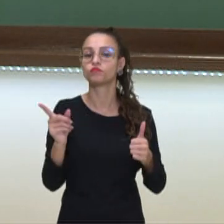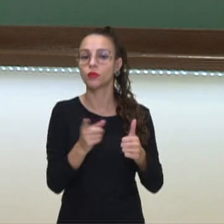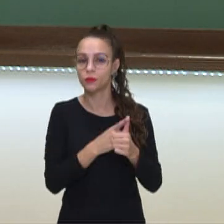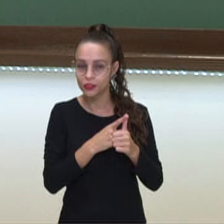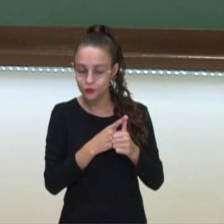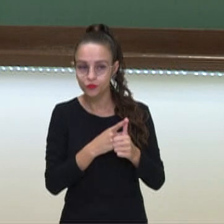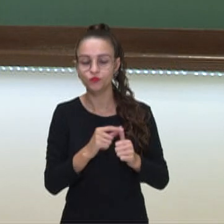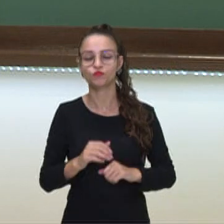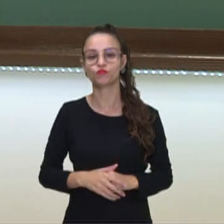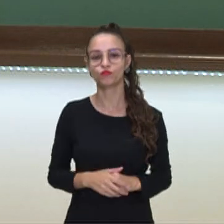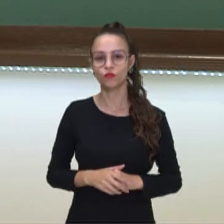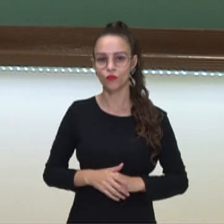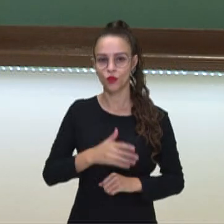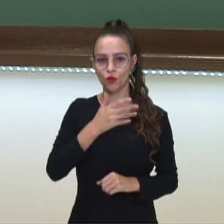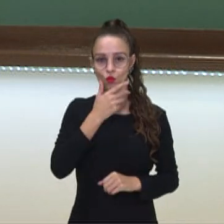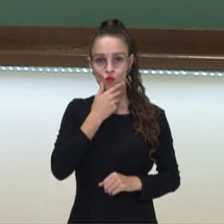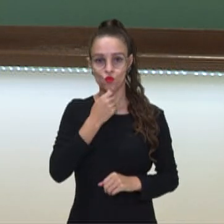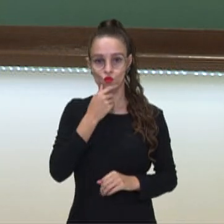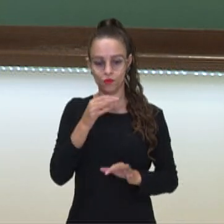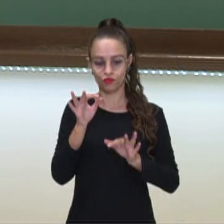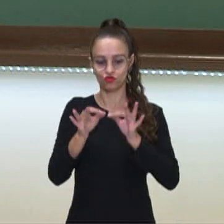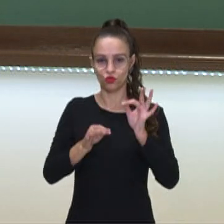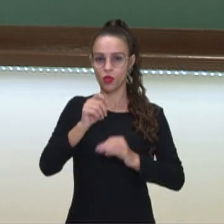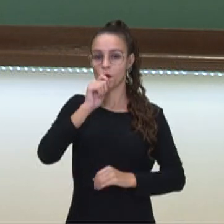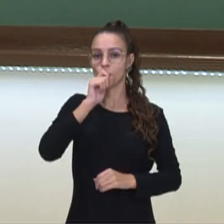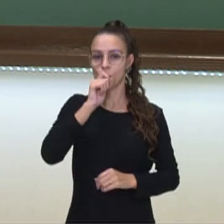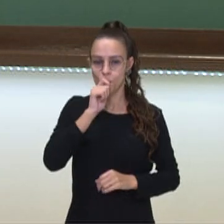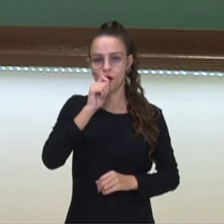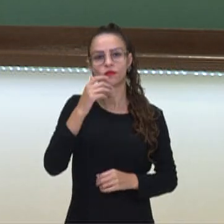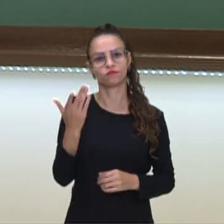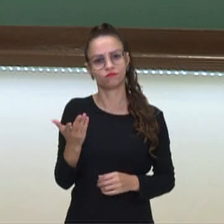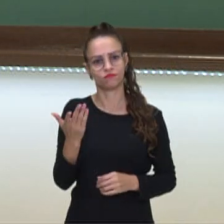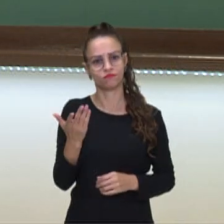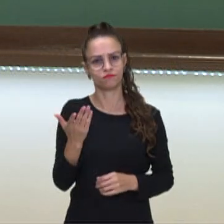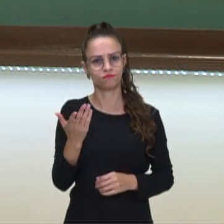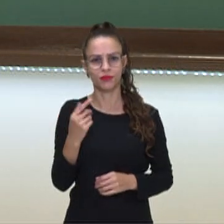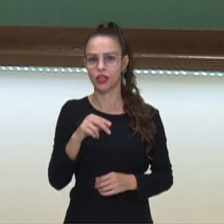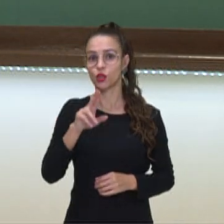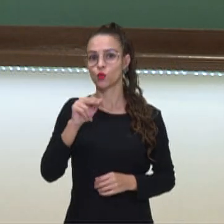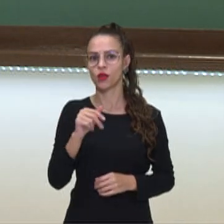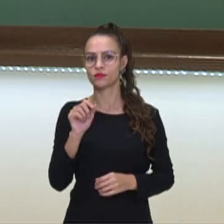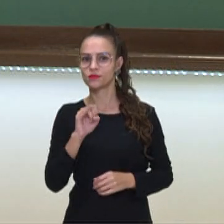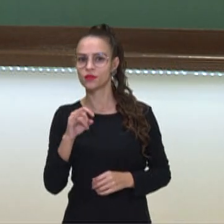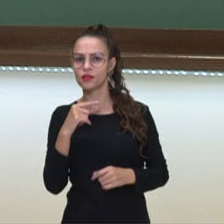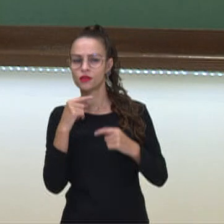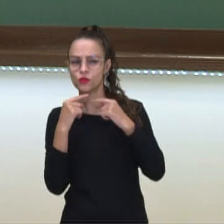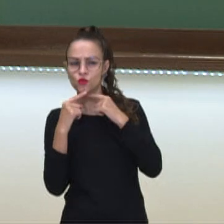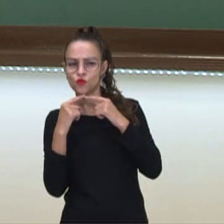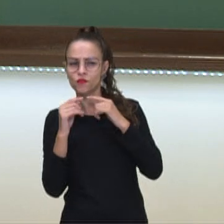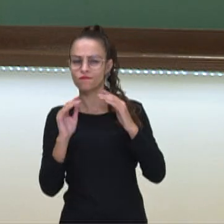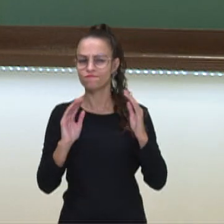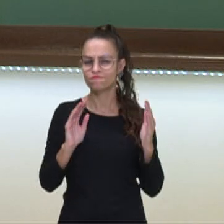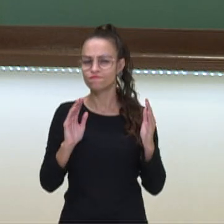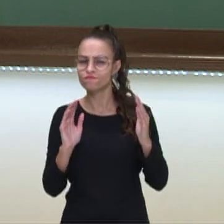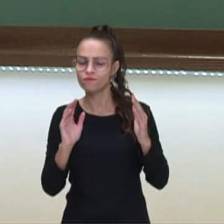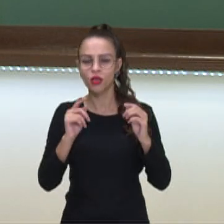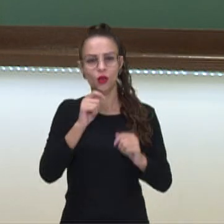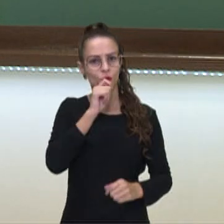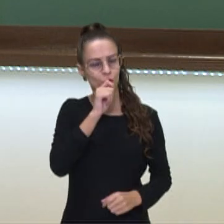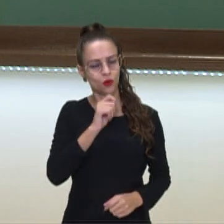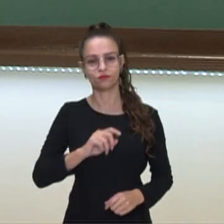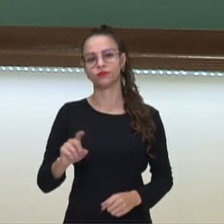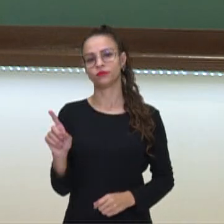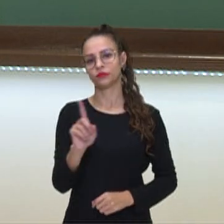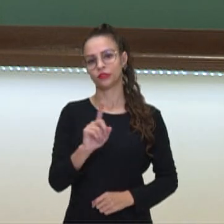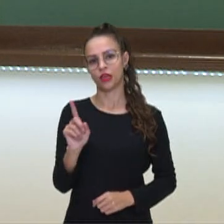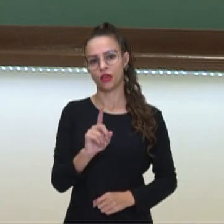saber que o árbitro, ele nunca apita algo se ele ficou na dúvida. Se ele está na dúvida, ele